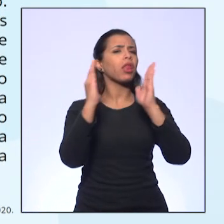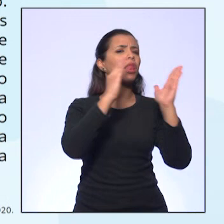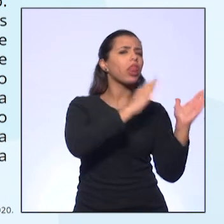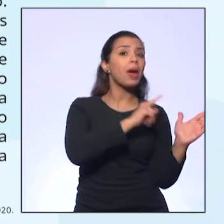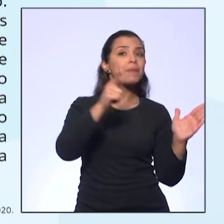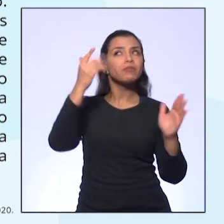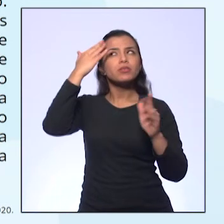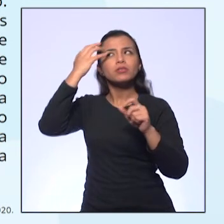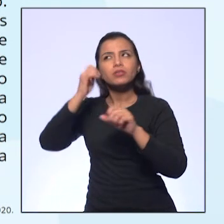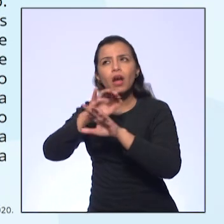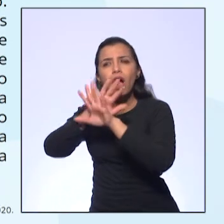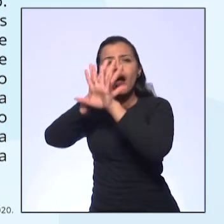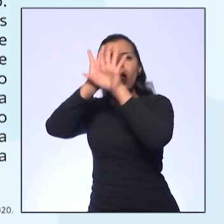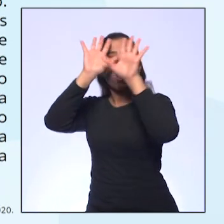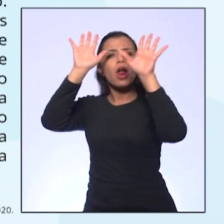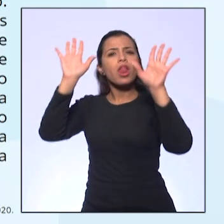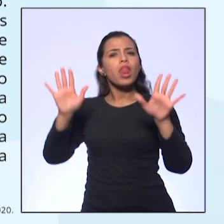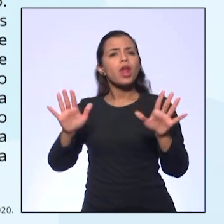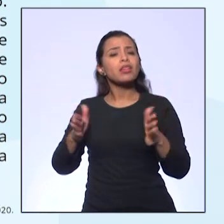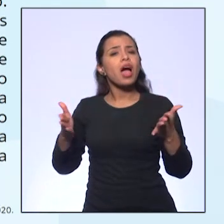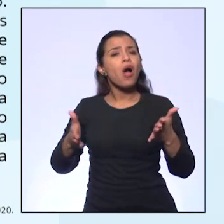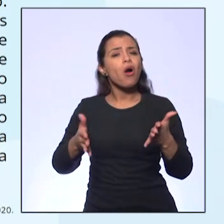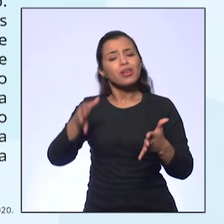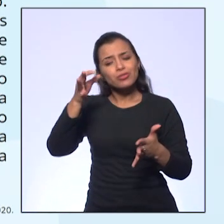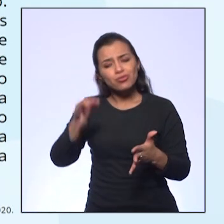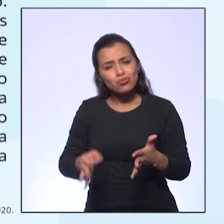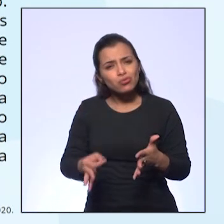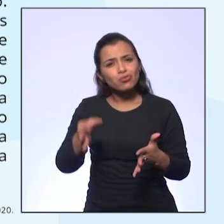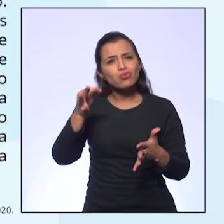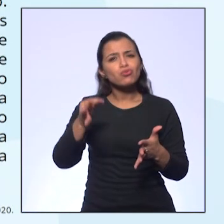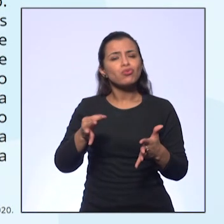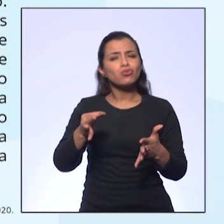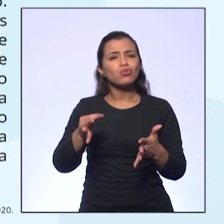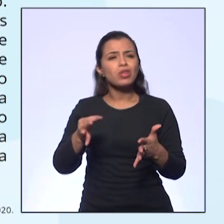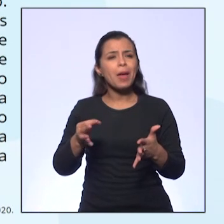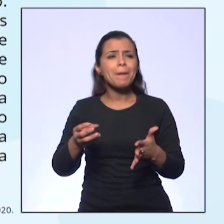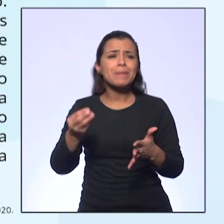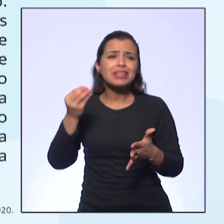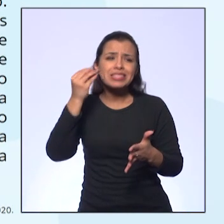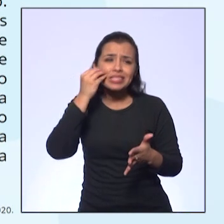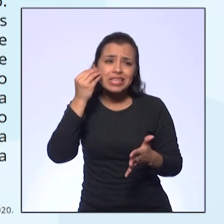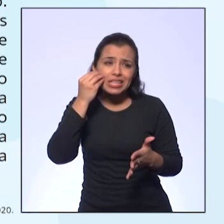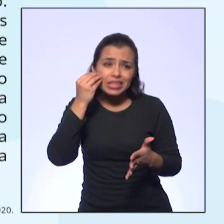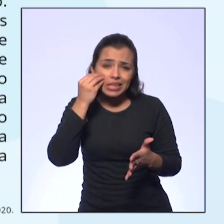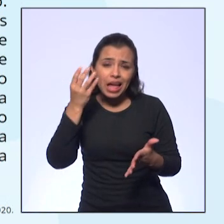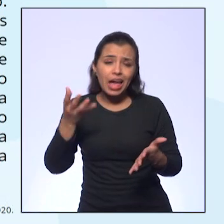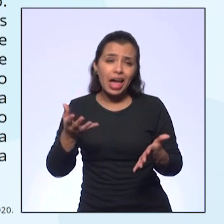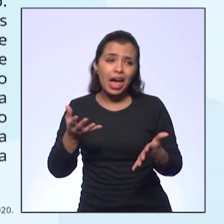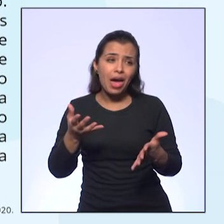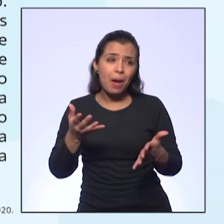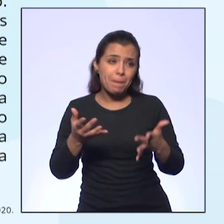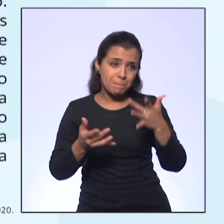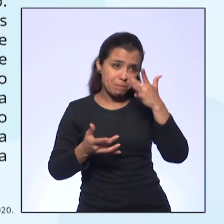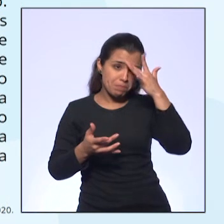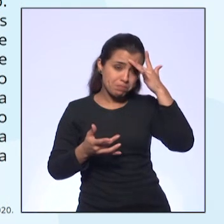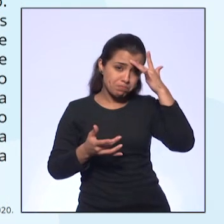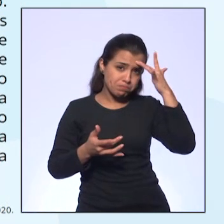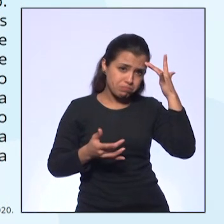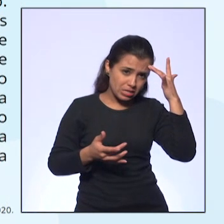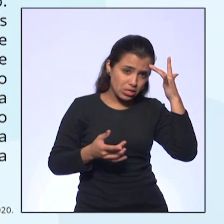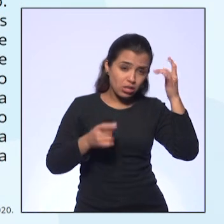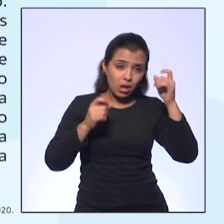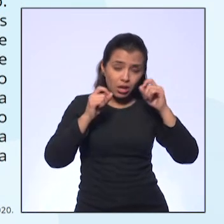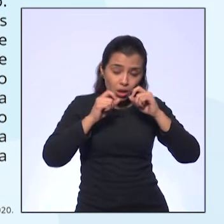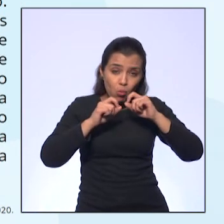e felicito-me de te julgar desassombrada do diabólico prestígio do maldito que acordou o teu